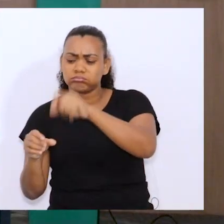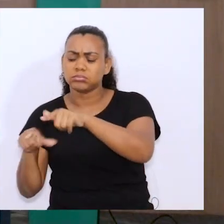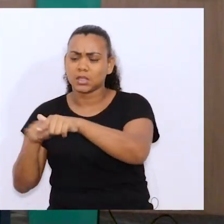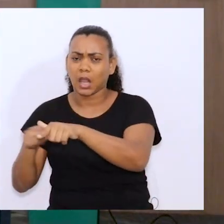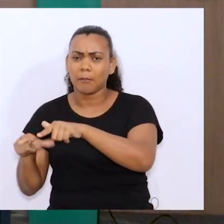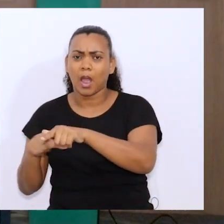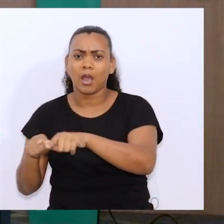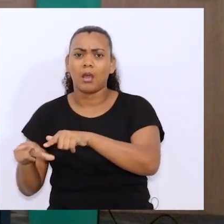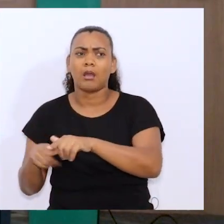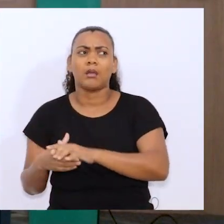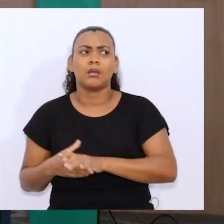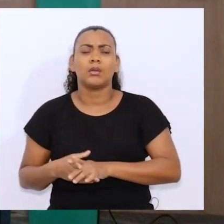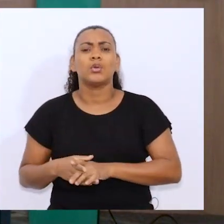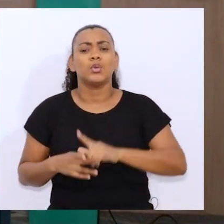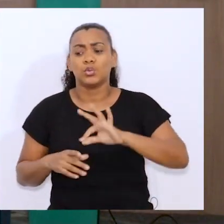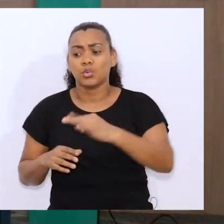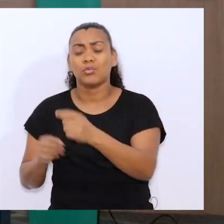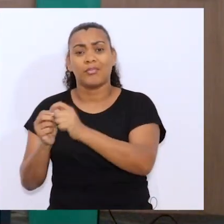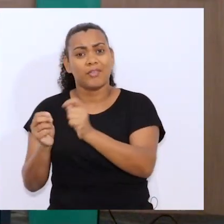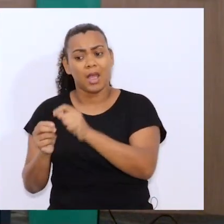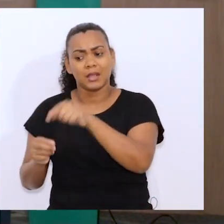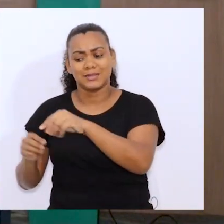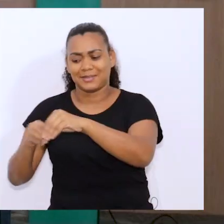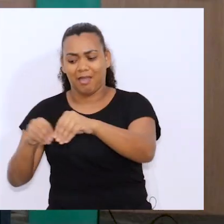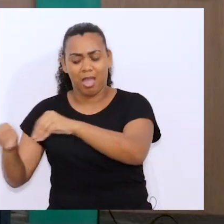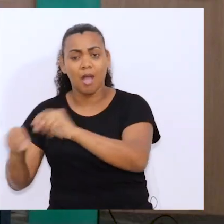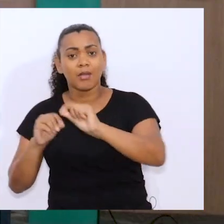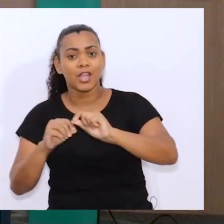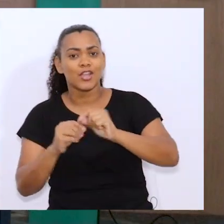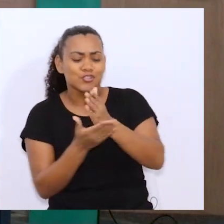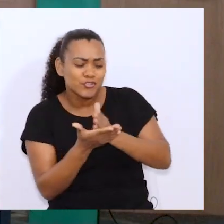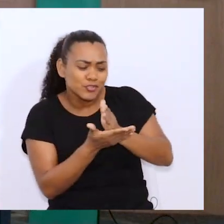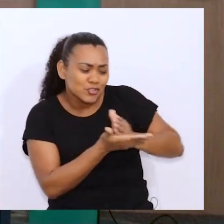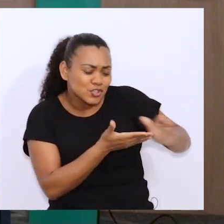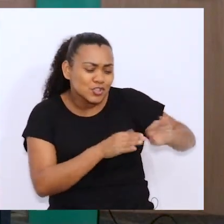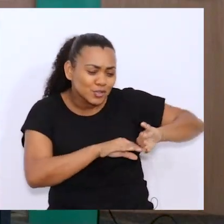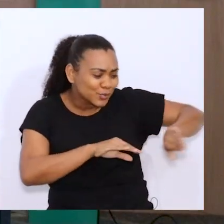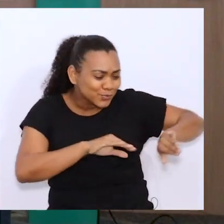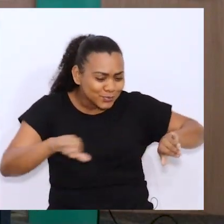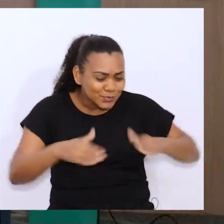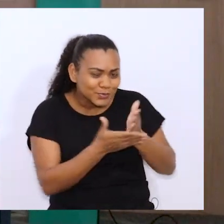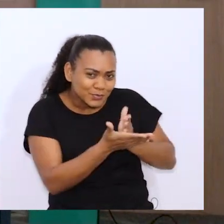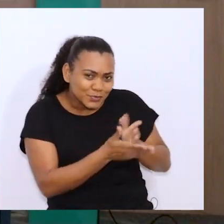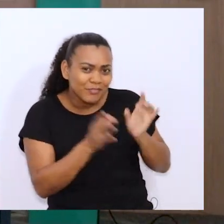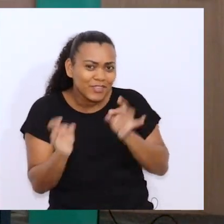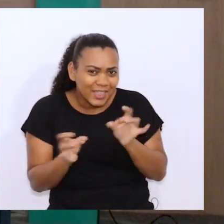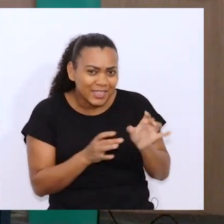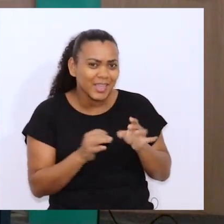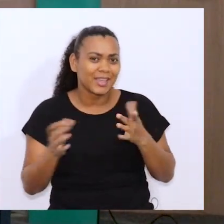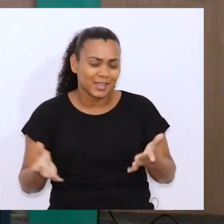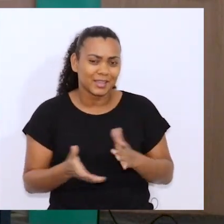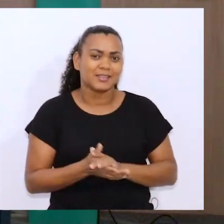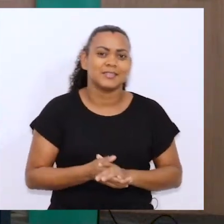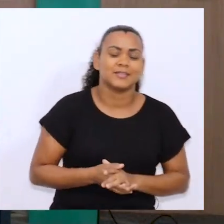trabalhe, contudo, tudo que seja produzido nessa terra é dividido entre o proprietário da terra e a pessoa